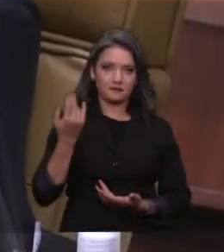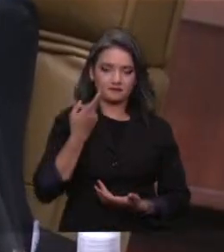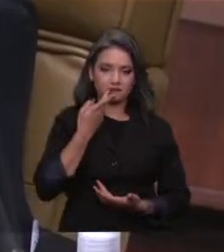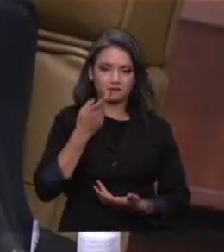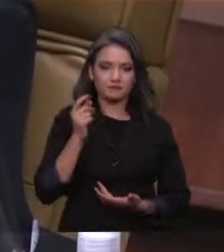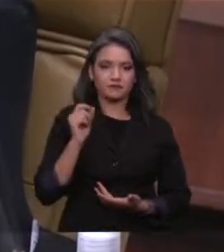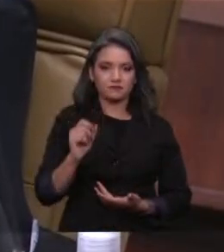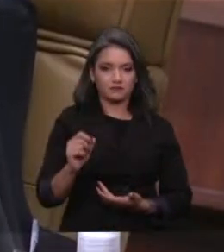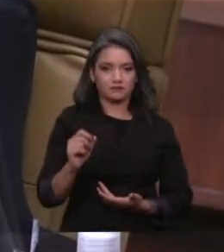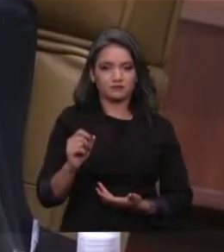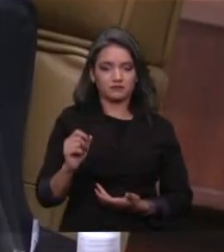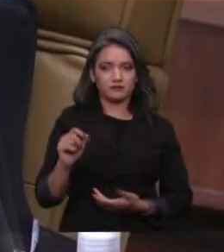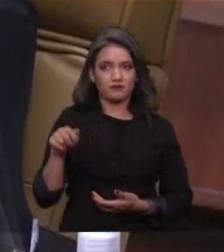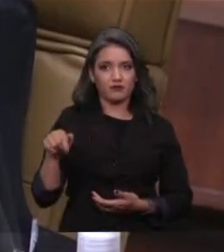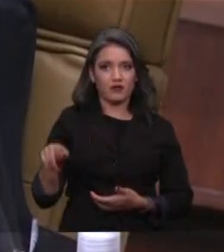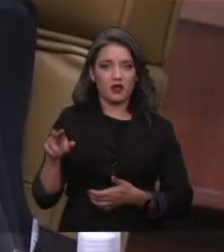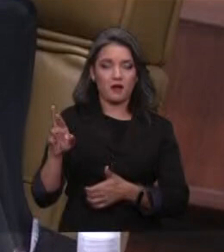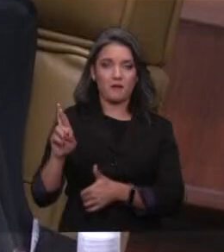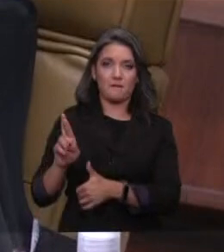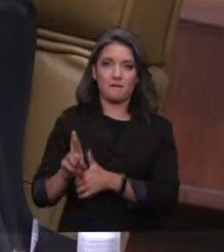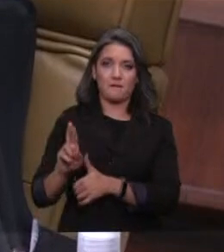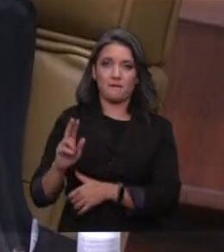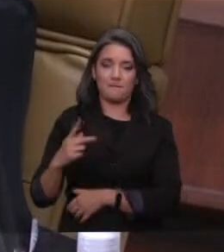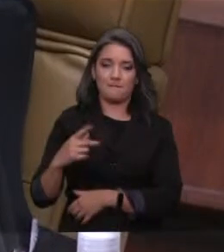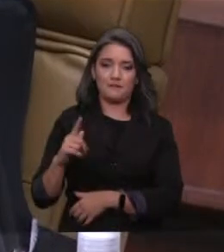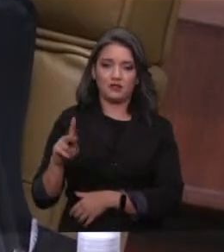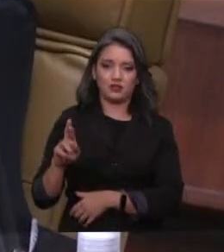pela Procuradoria-Geral da República,